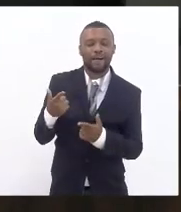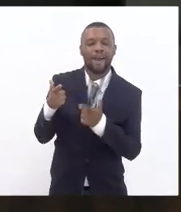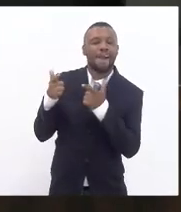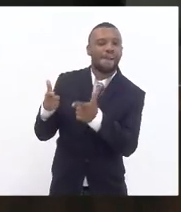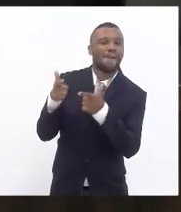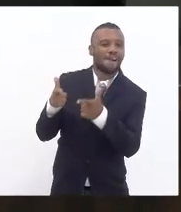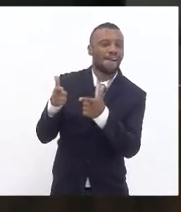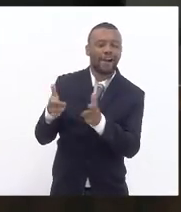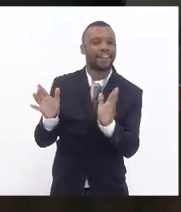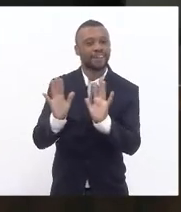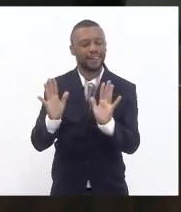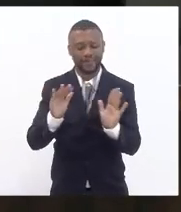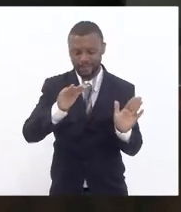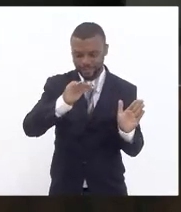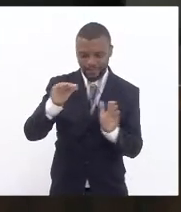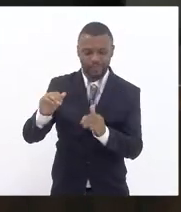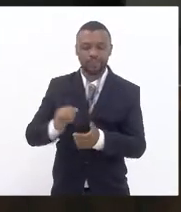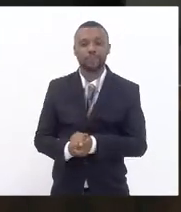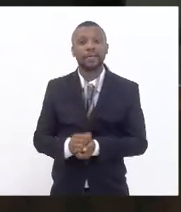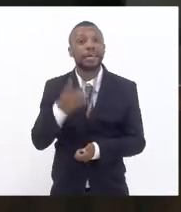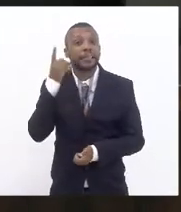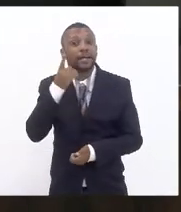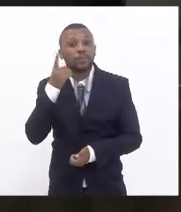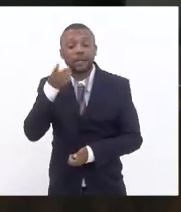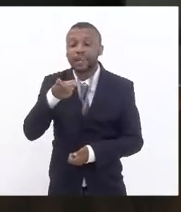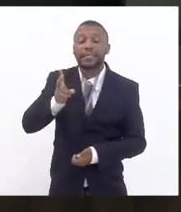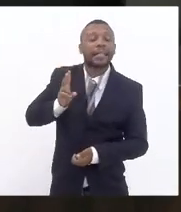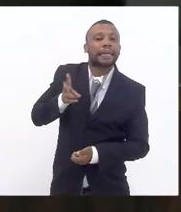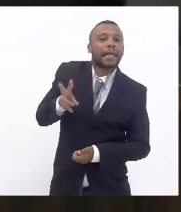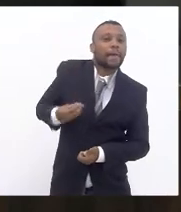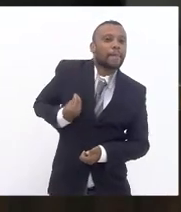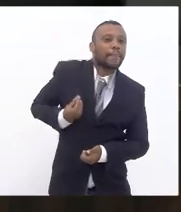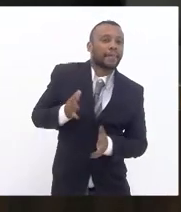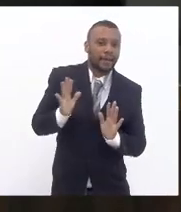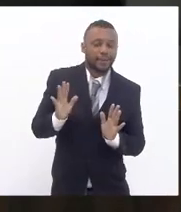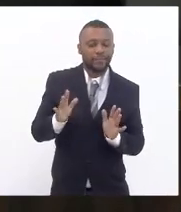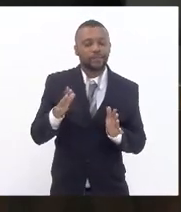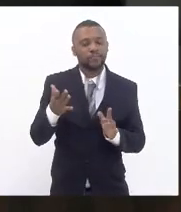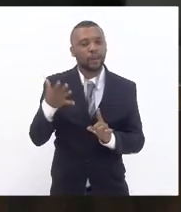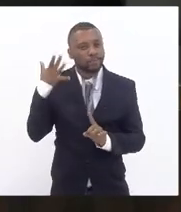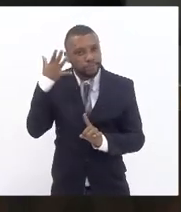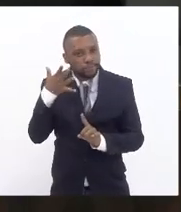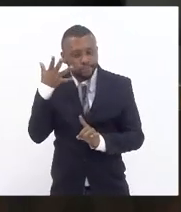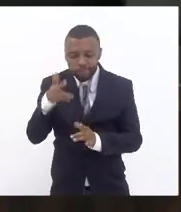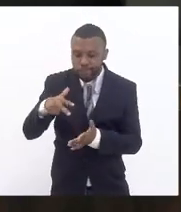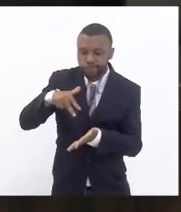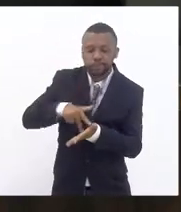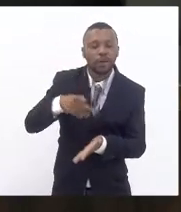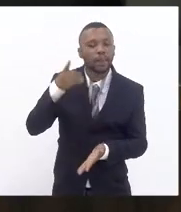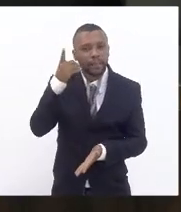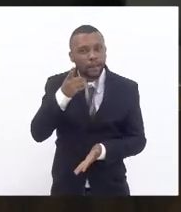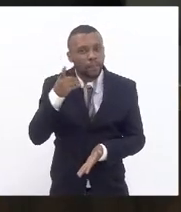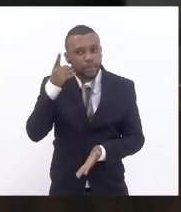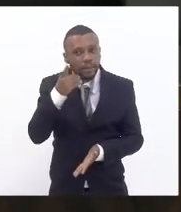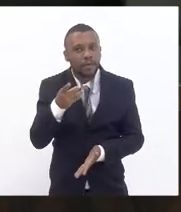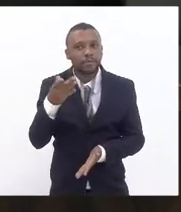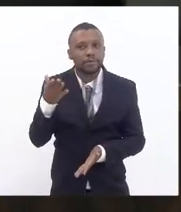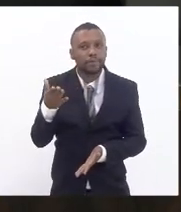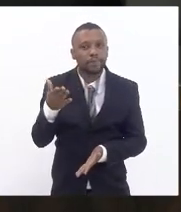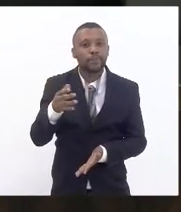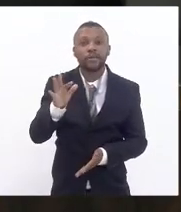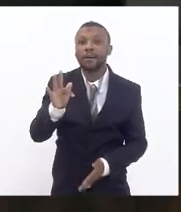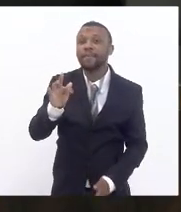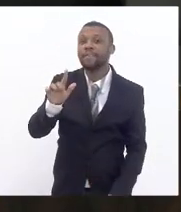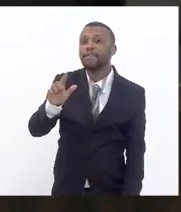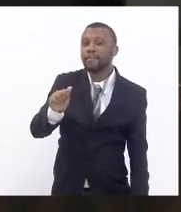não. Deputado Rosenberg, sempre presente. Com a palavra, deputado, nobre deputado